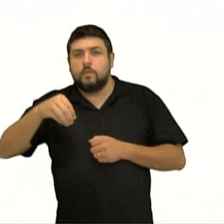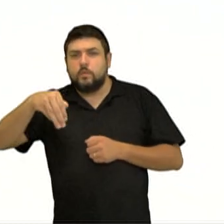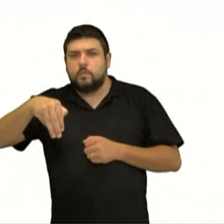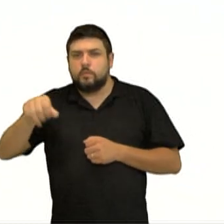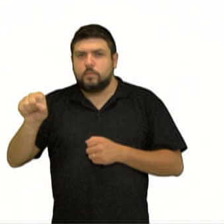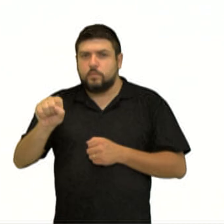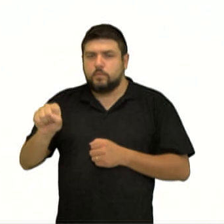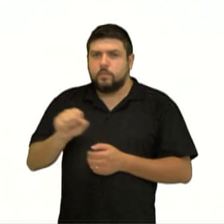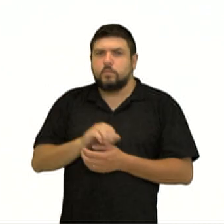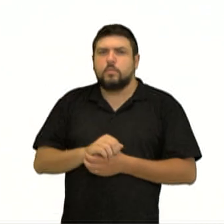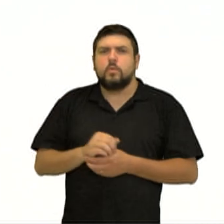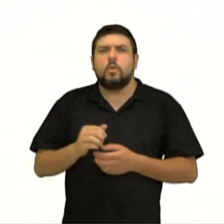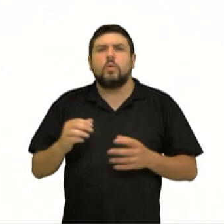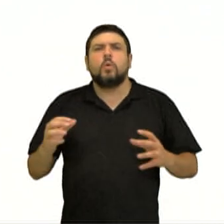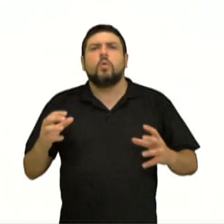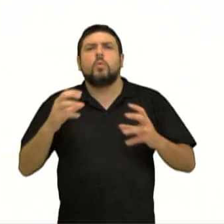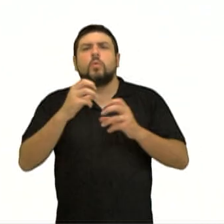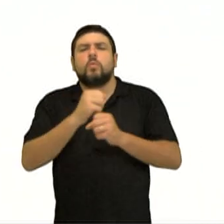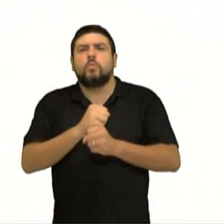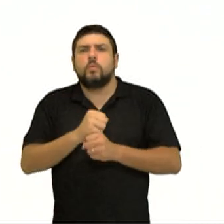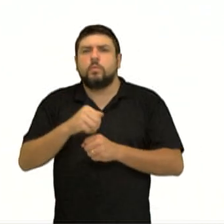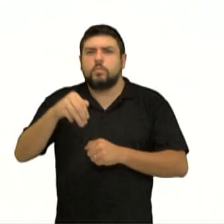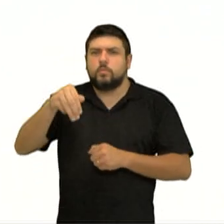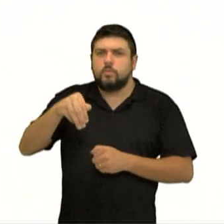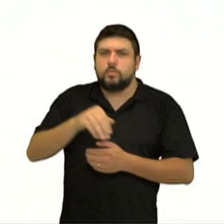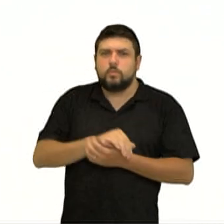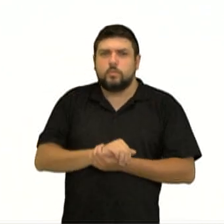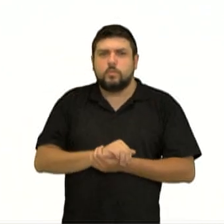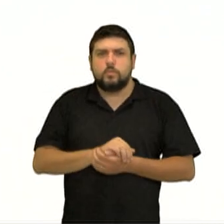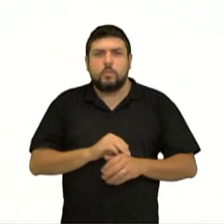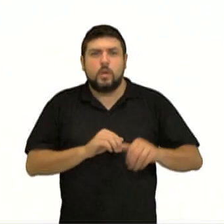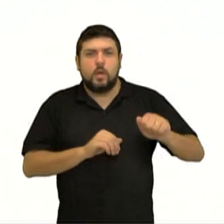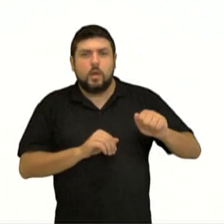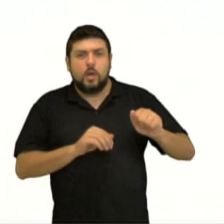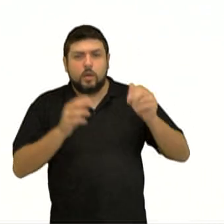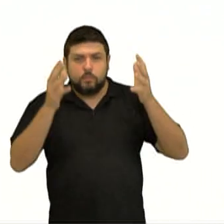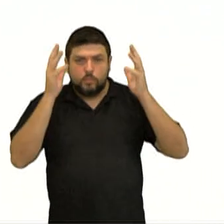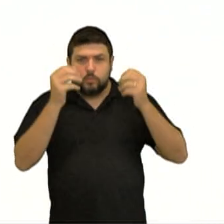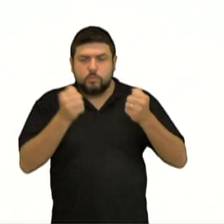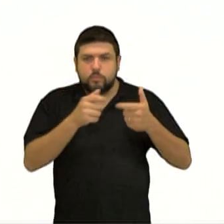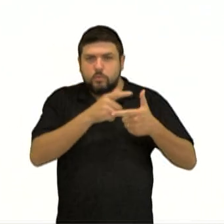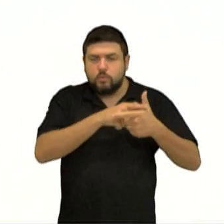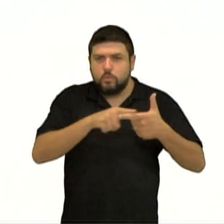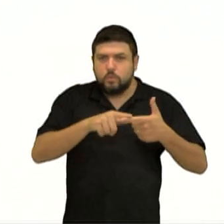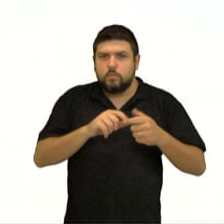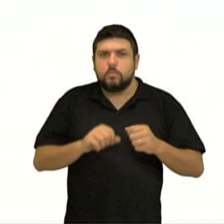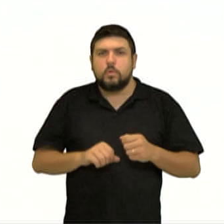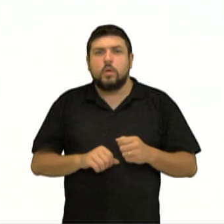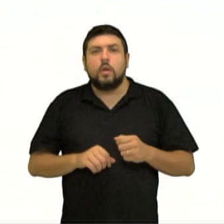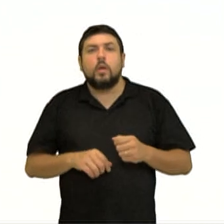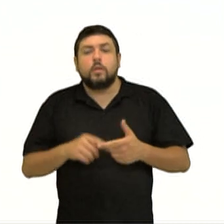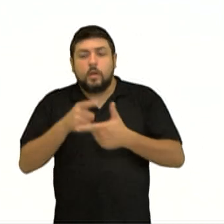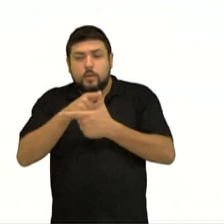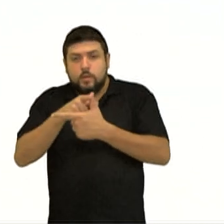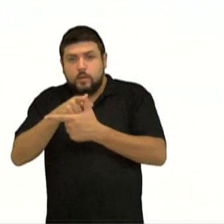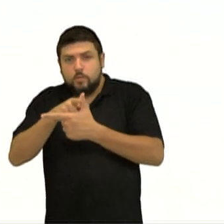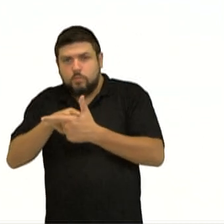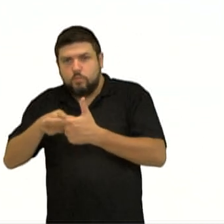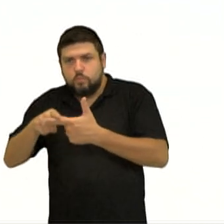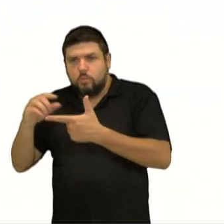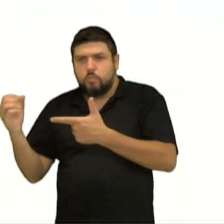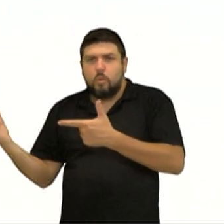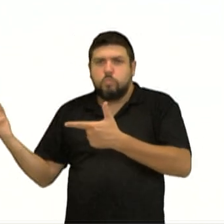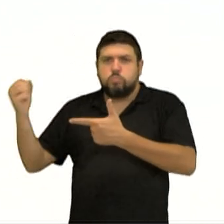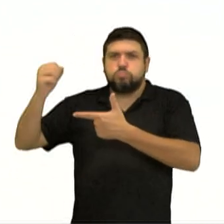quantidade de movimento, item A, da caminhonete, item B, da caminhonete carregado com uma massa de 2